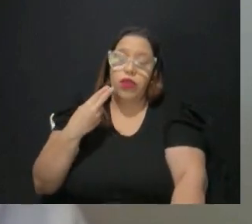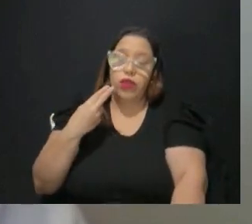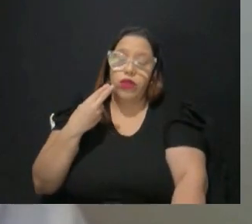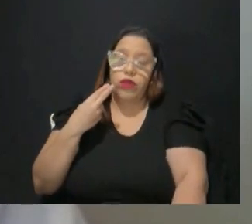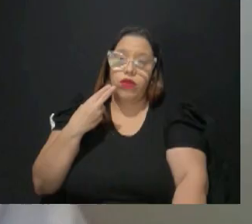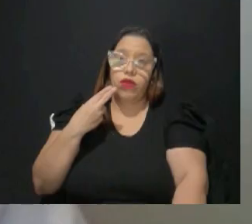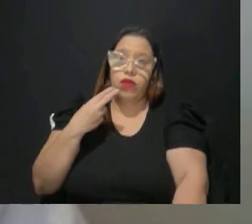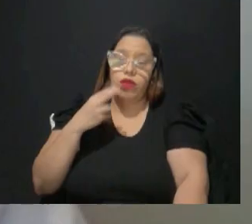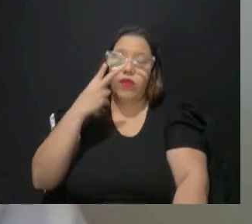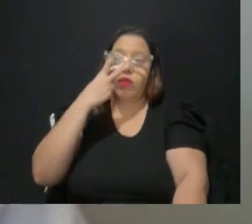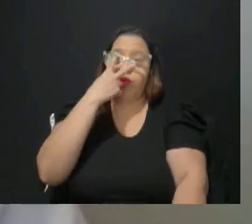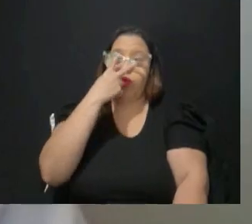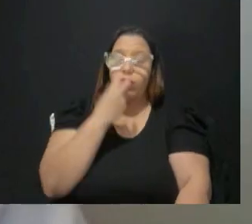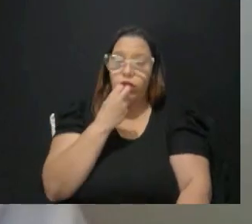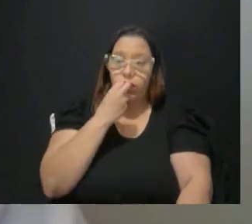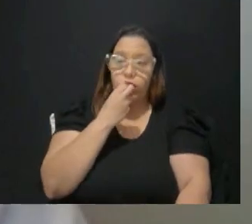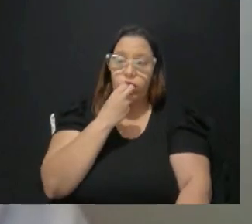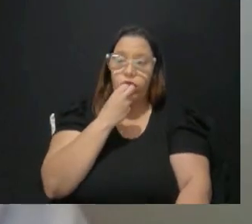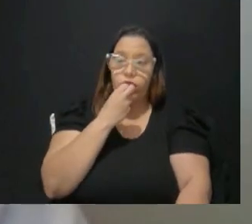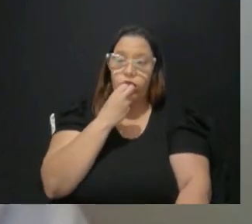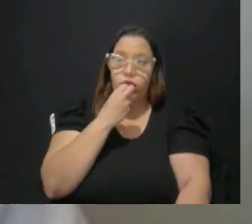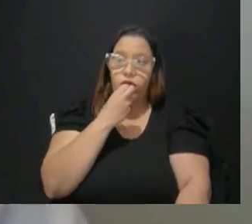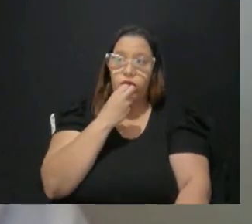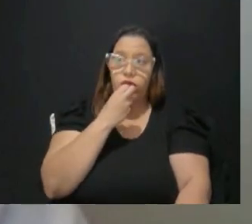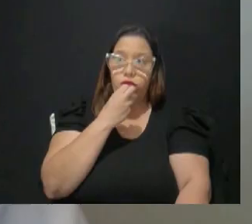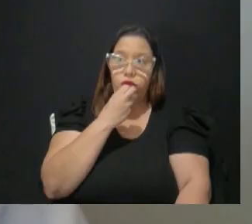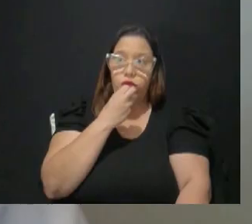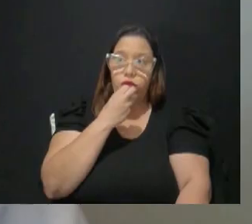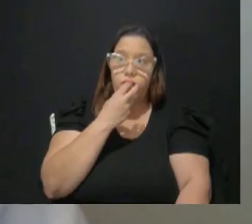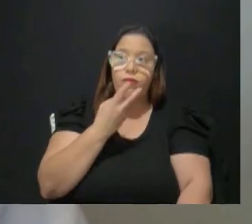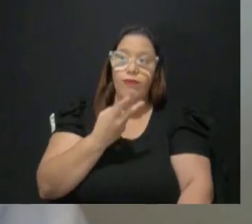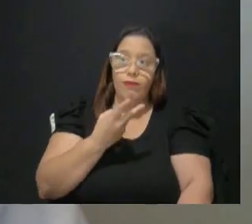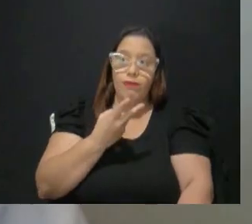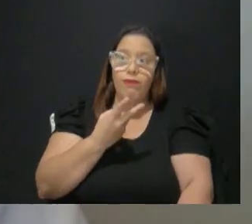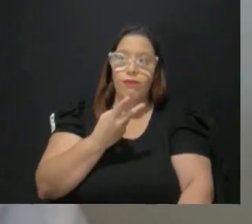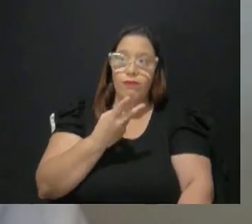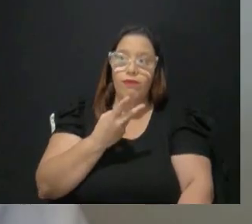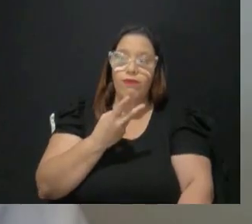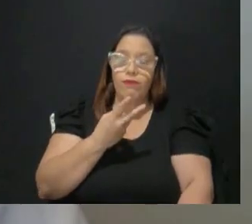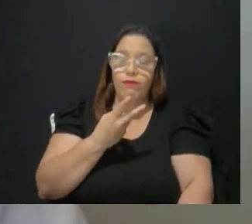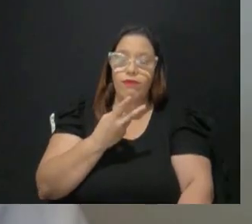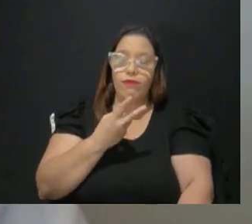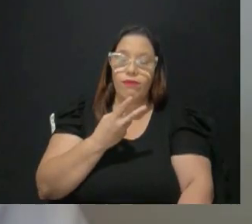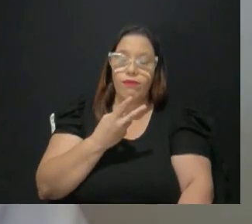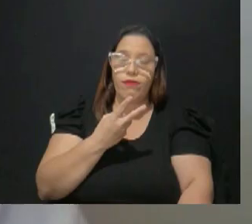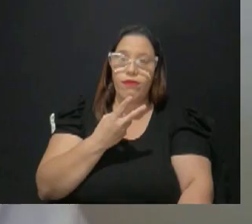Ou cegueira, tá? E que isso vai